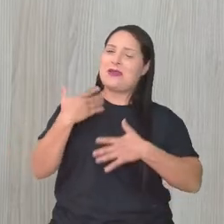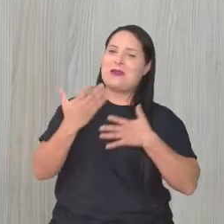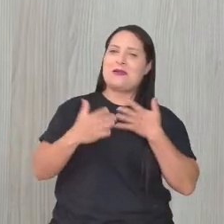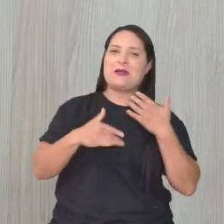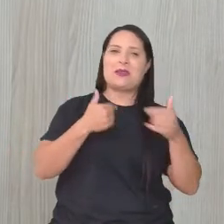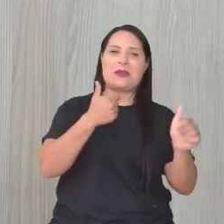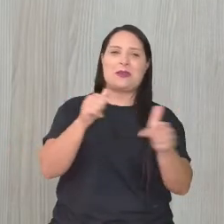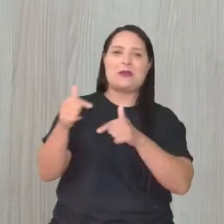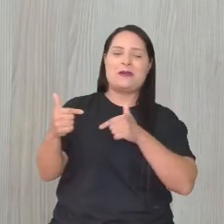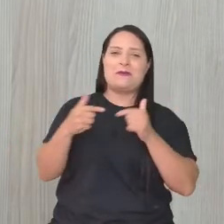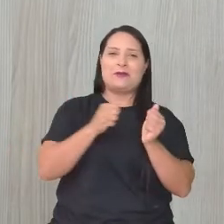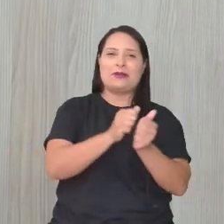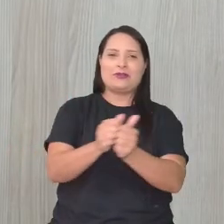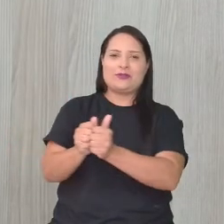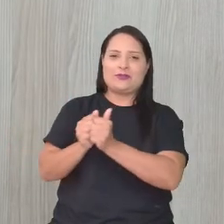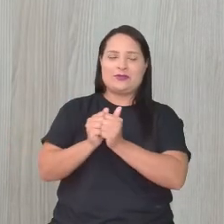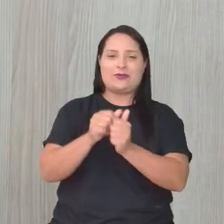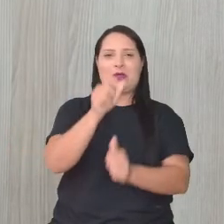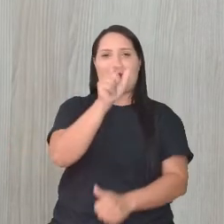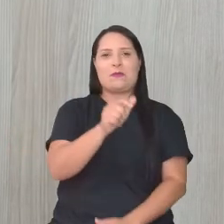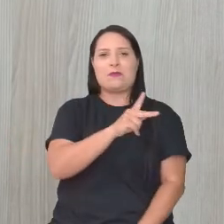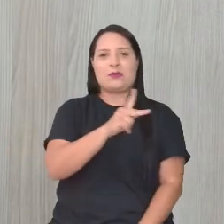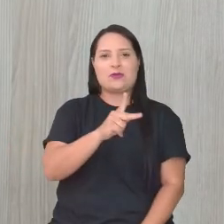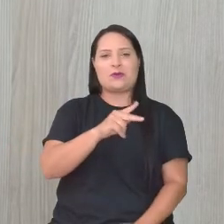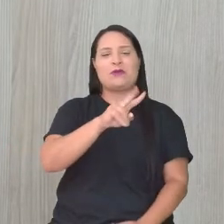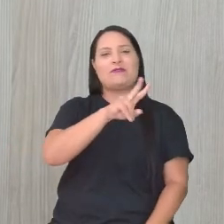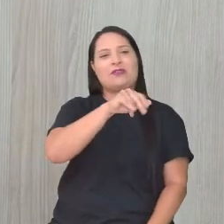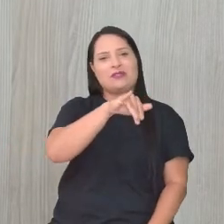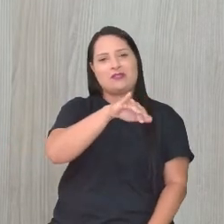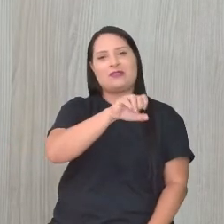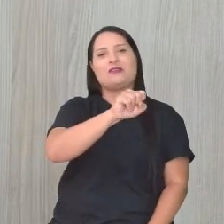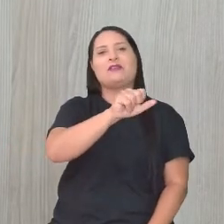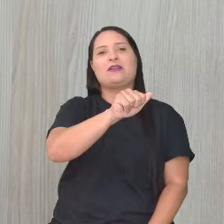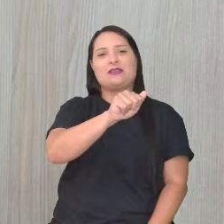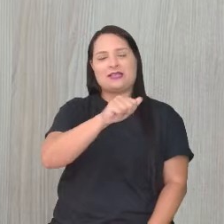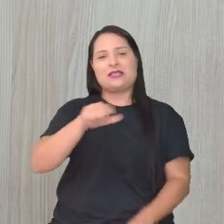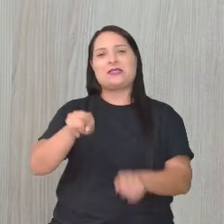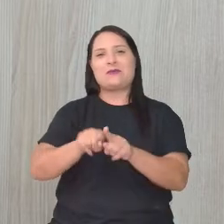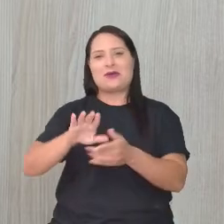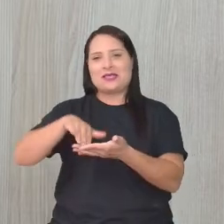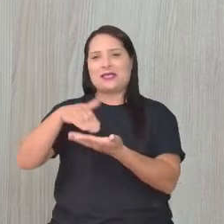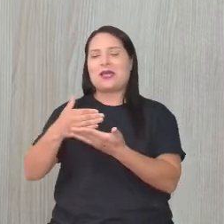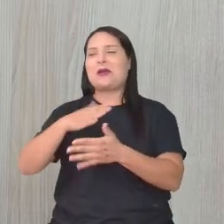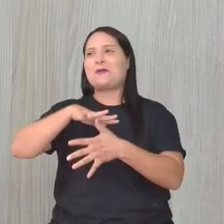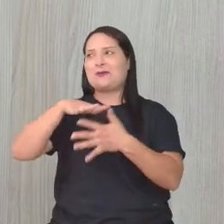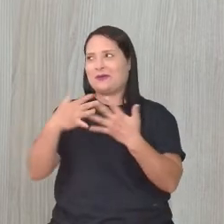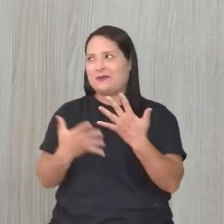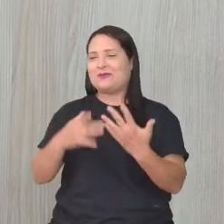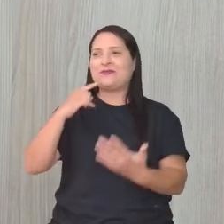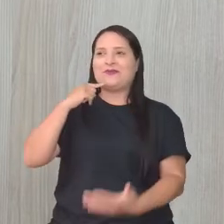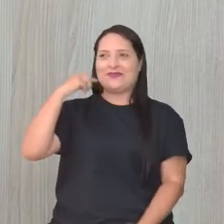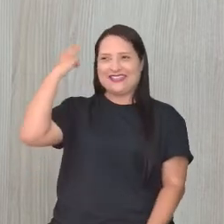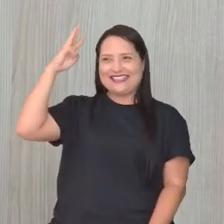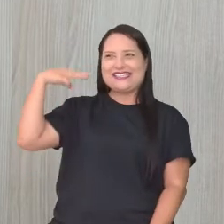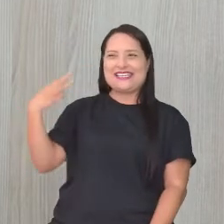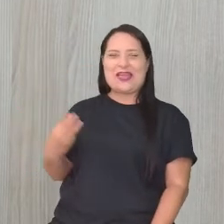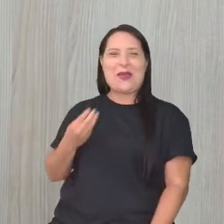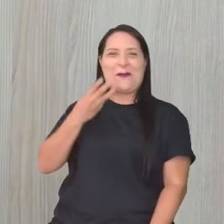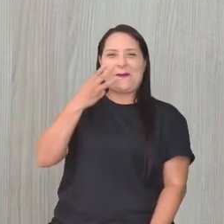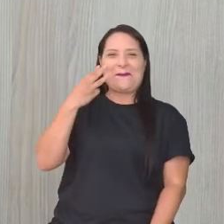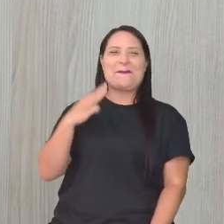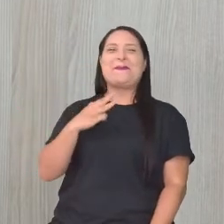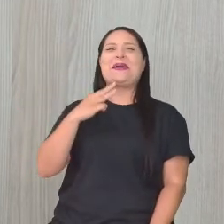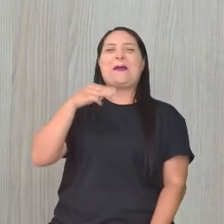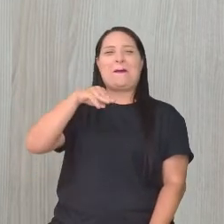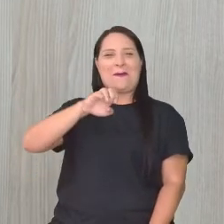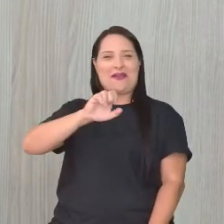vocês aqui, junto com a professora Vanessa, com a Melice. Não é? Melice.